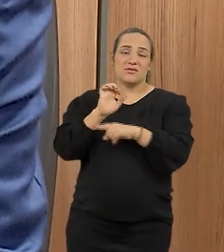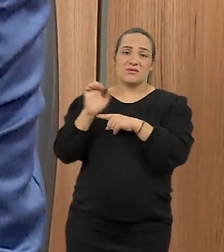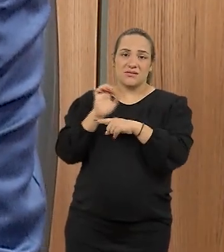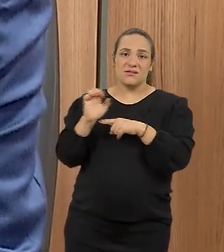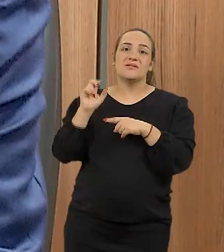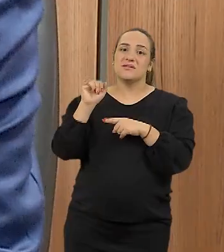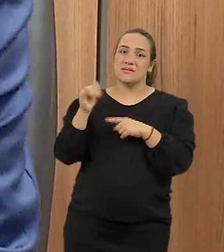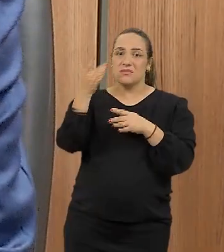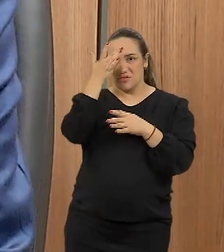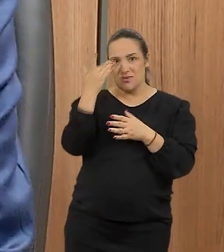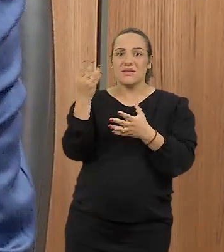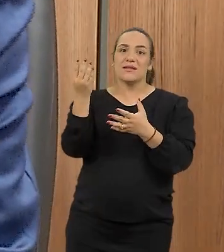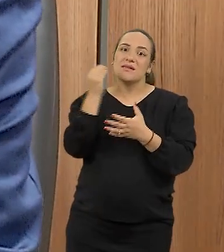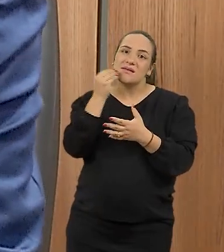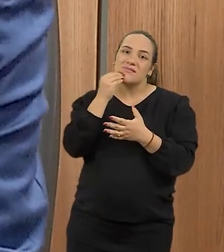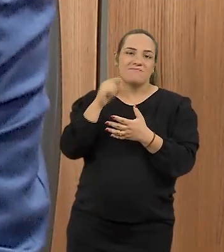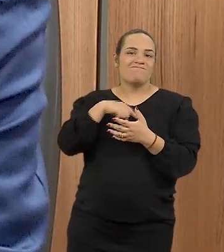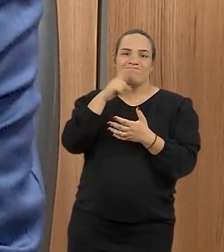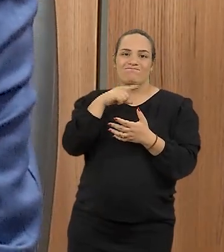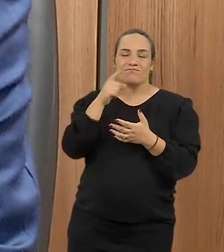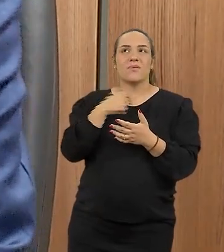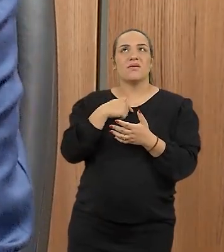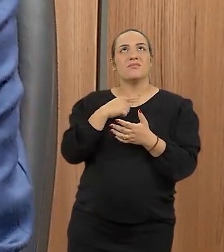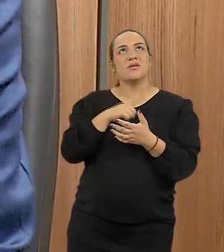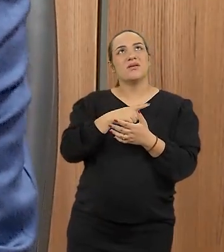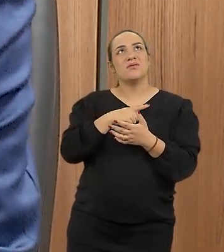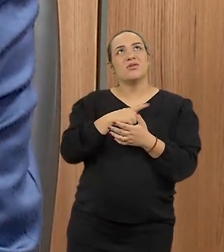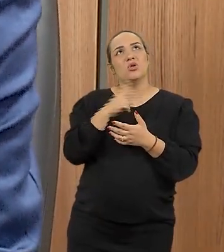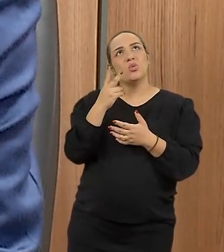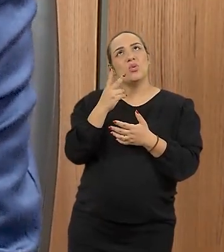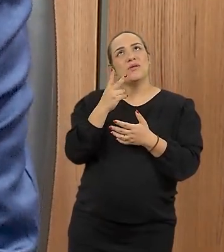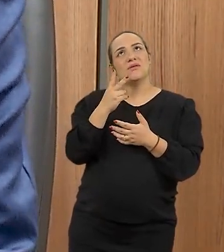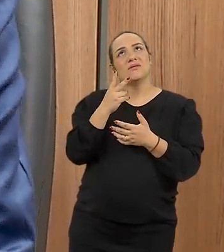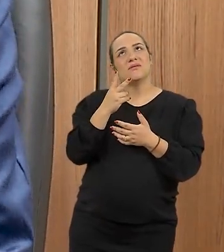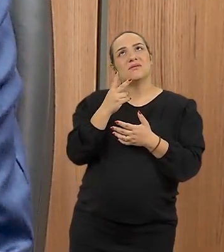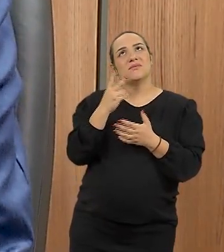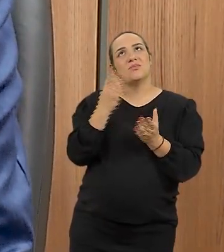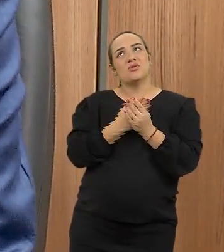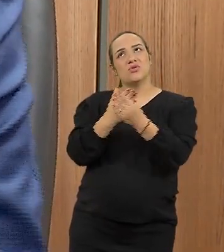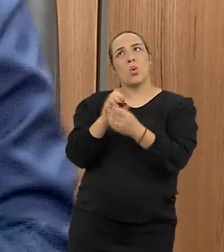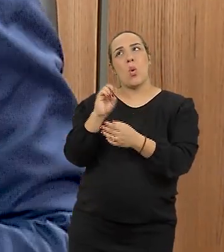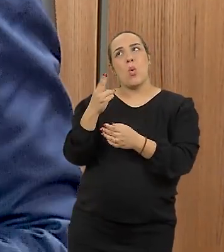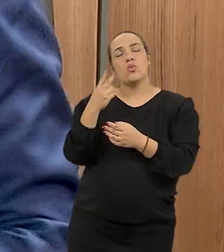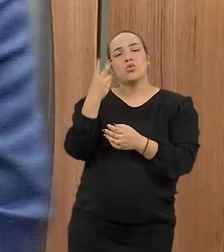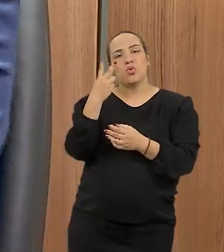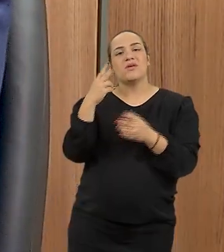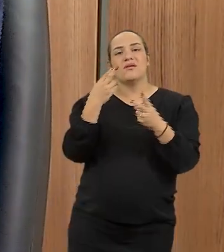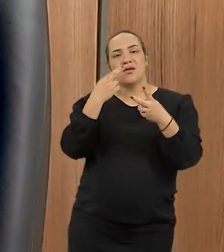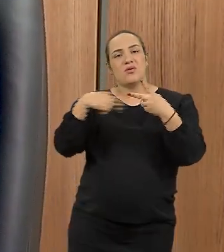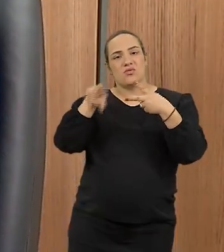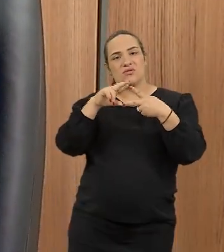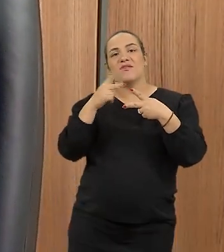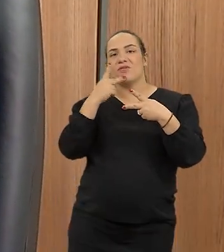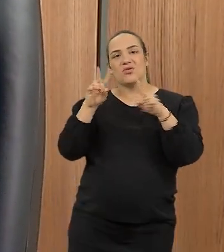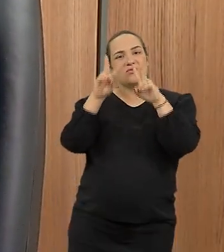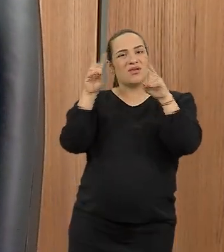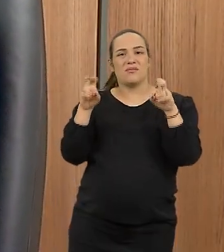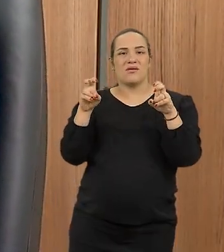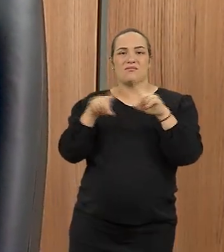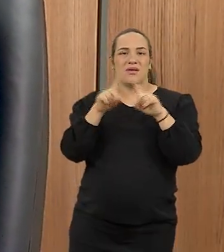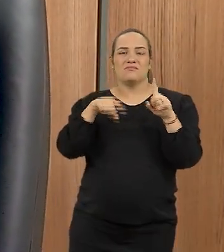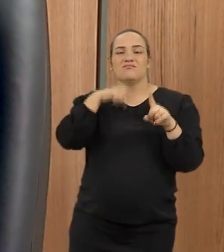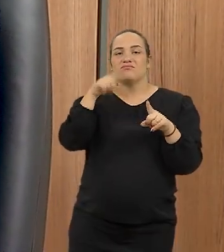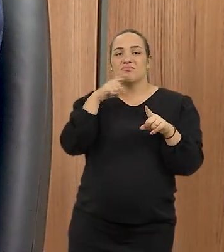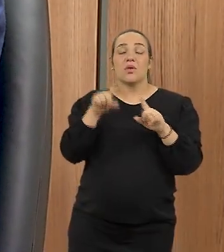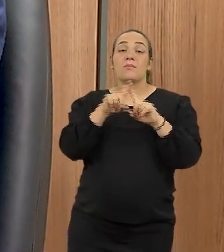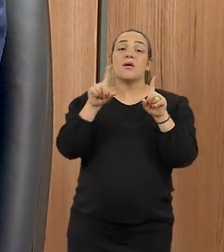na Justiça Estadual, quem procura, eu tive, ao longo desses 10 anos, eu tive acho que 2 demandas ou 2 recursos que tratavam desse assunto. Então não